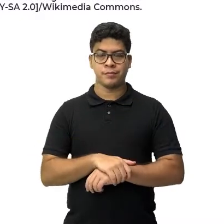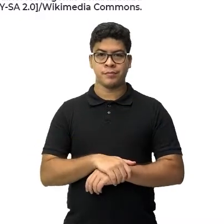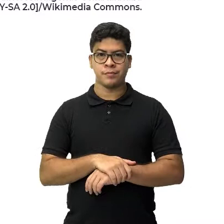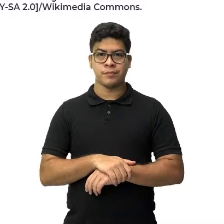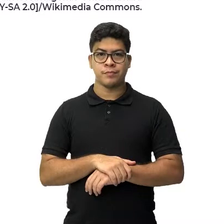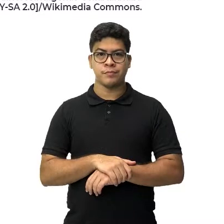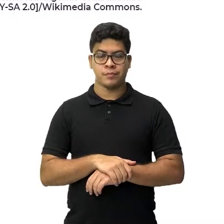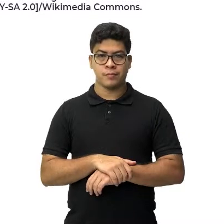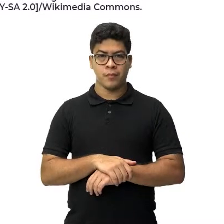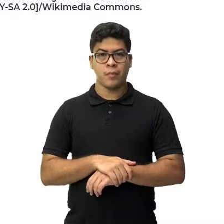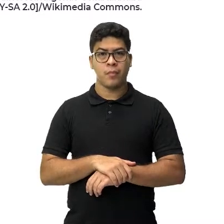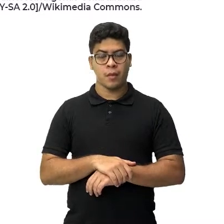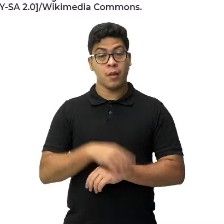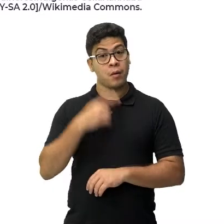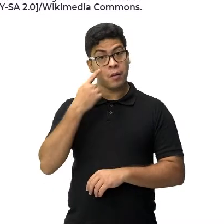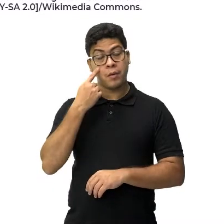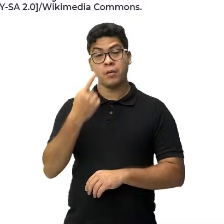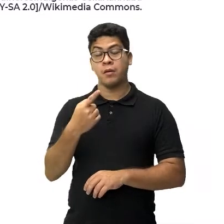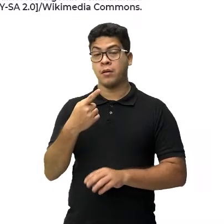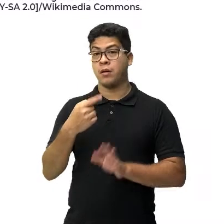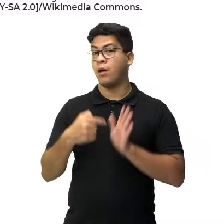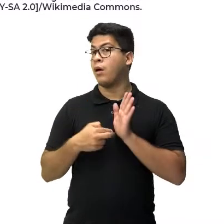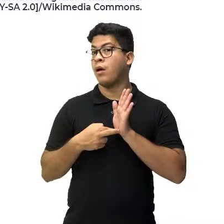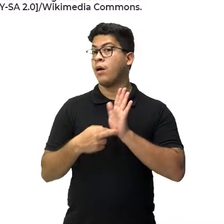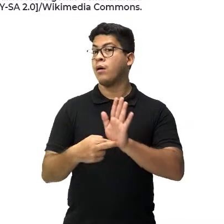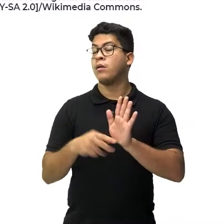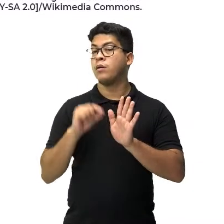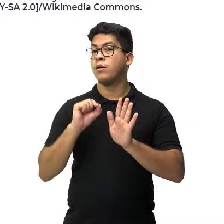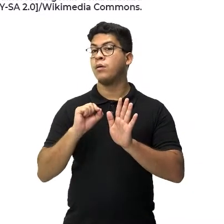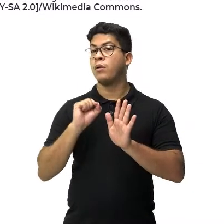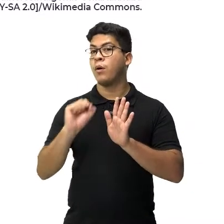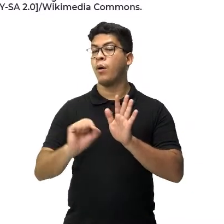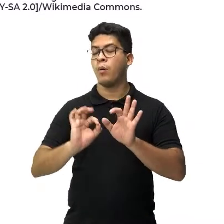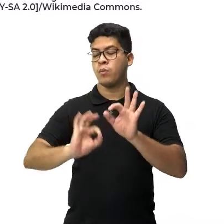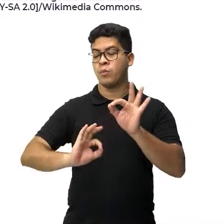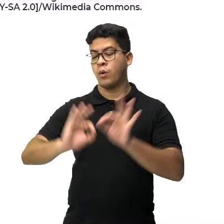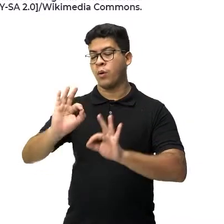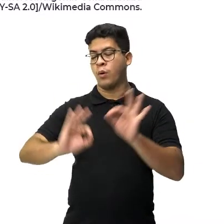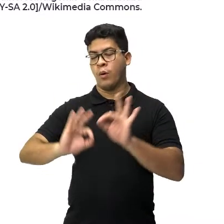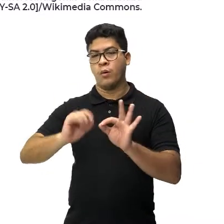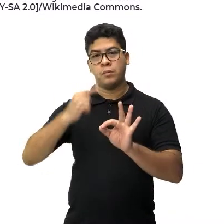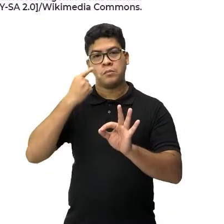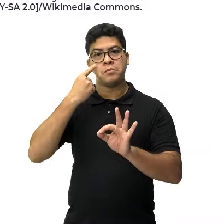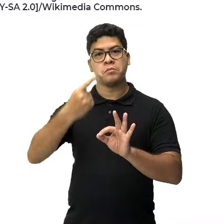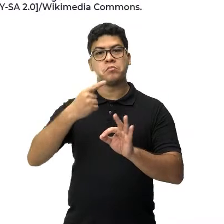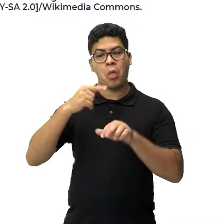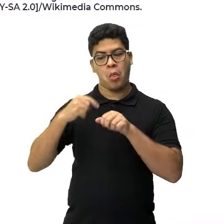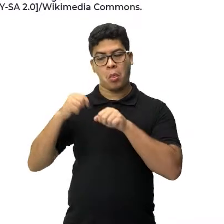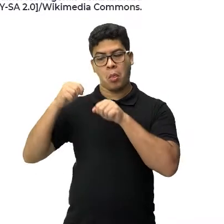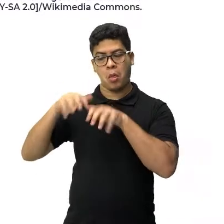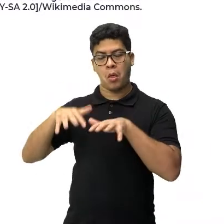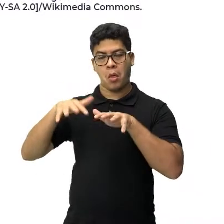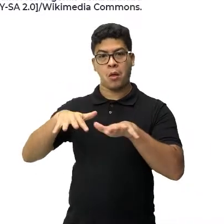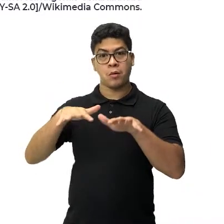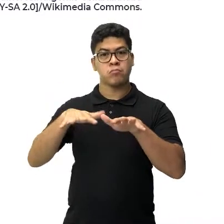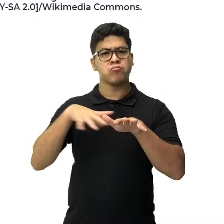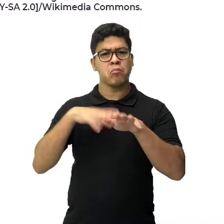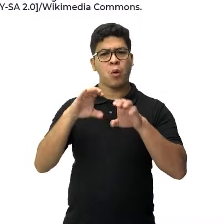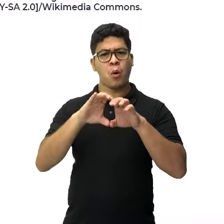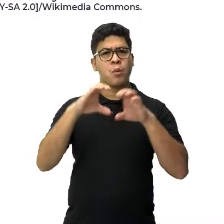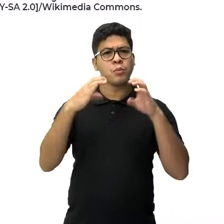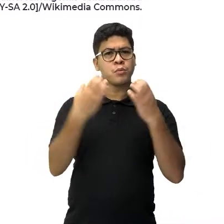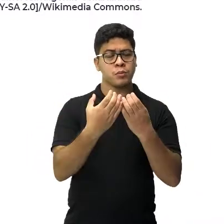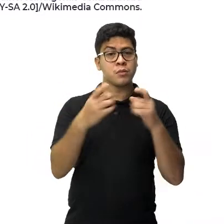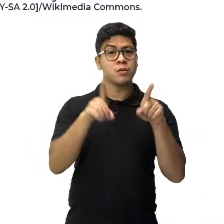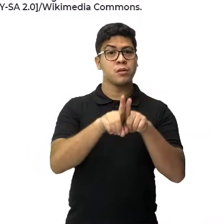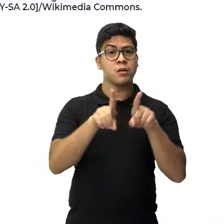as juventudes indígenas se representam através da organização de movimentos de classes,